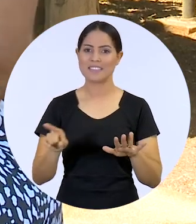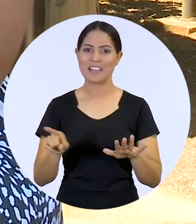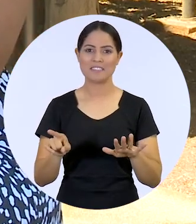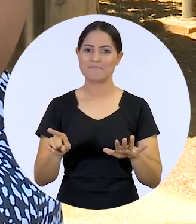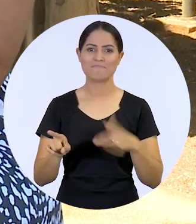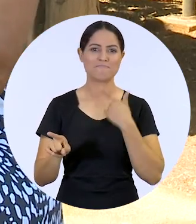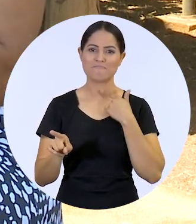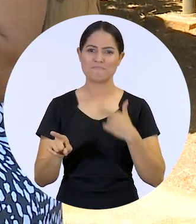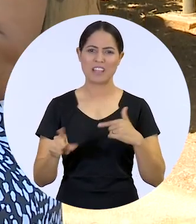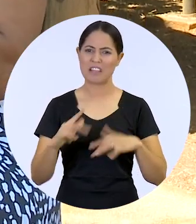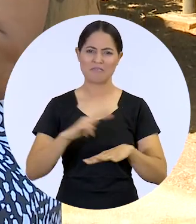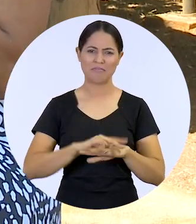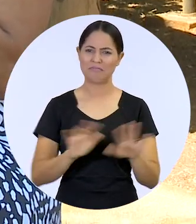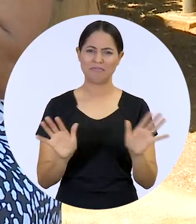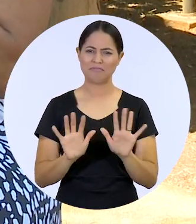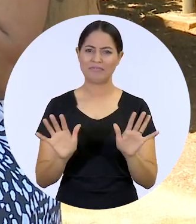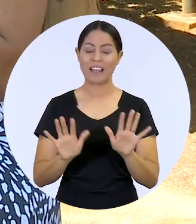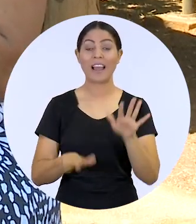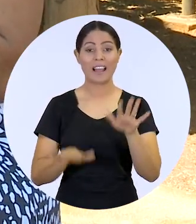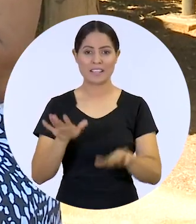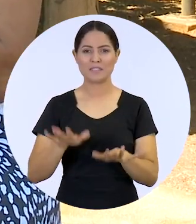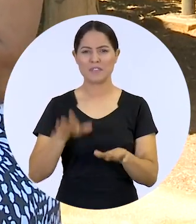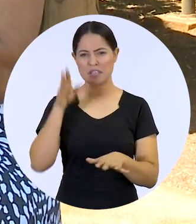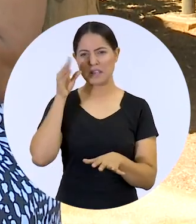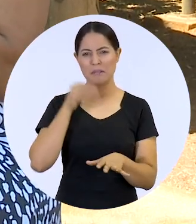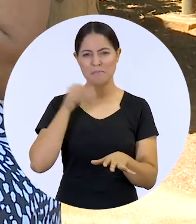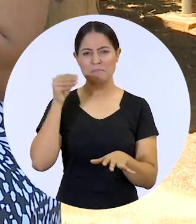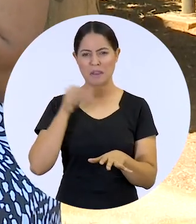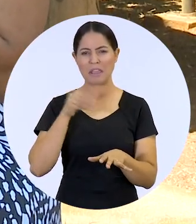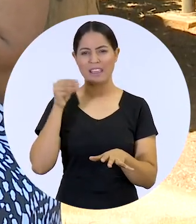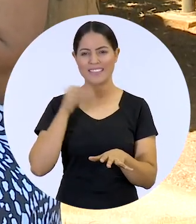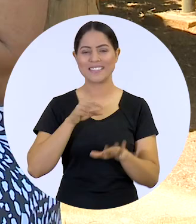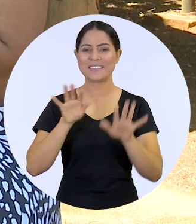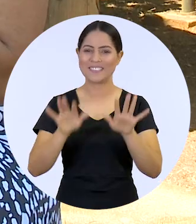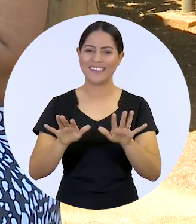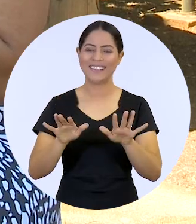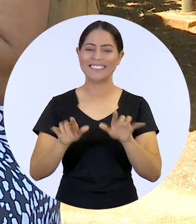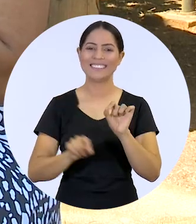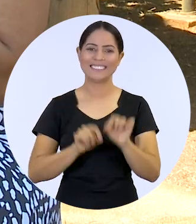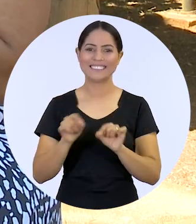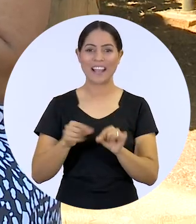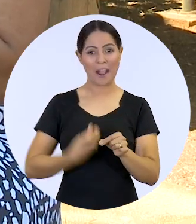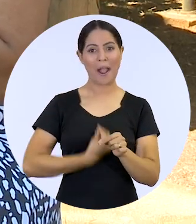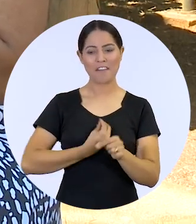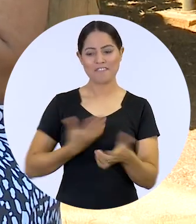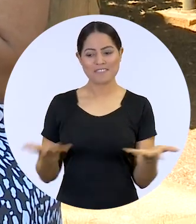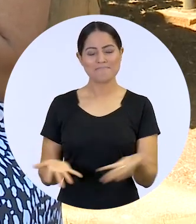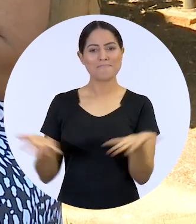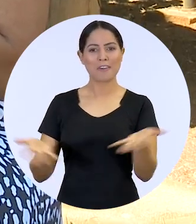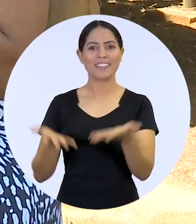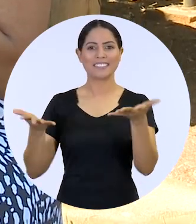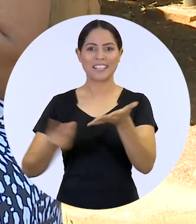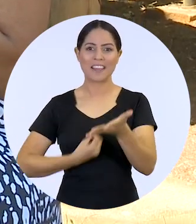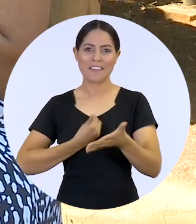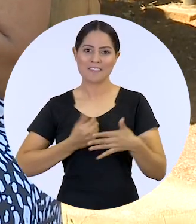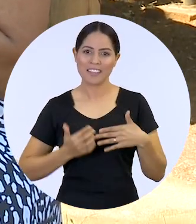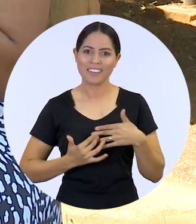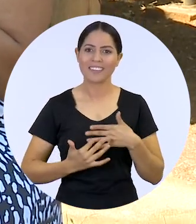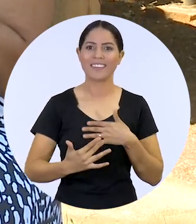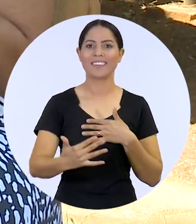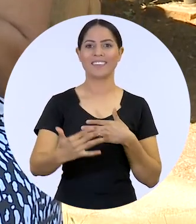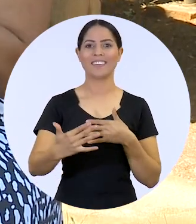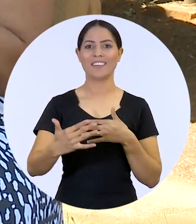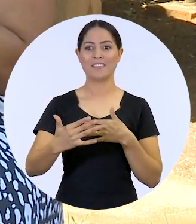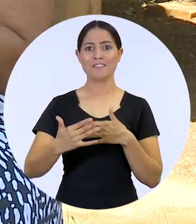com tanta vontade às vezes, sabe? Tem um pouco de preguiça aí, mas isso aí é que faz com que a vida deles, né, se prolongue mais, né?